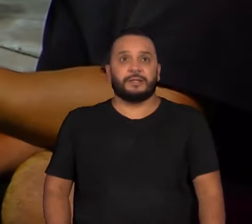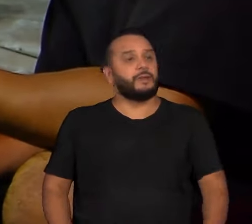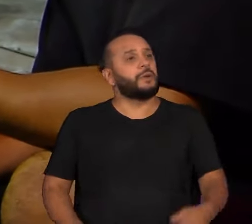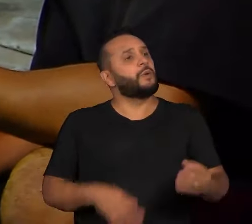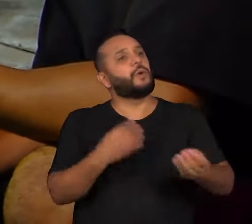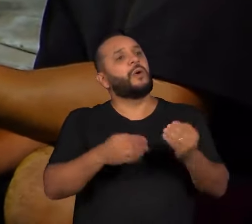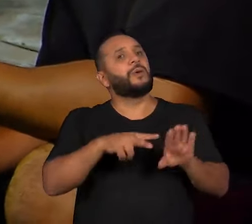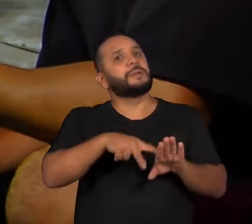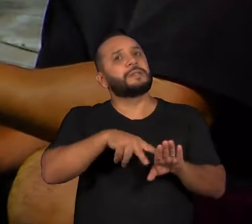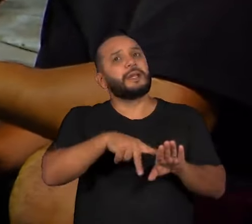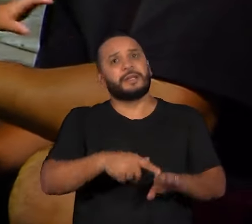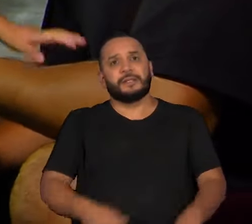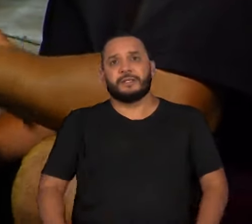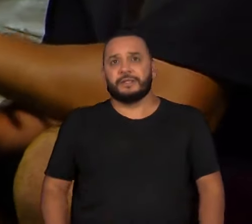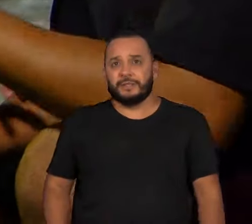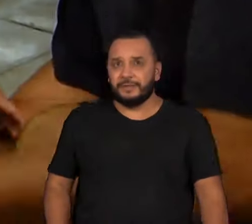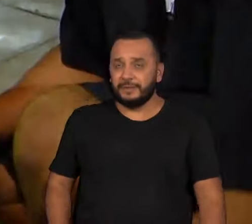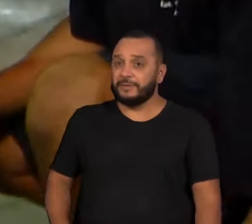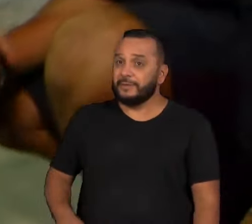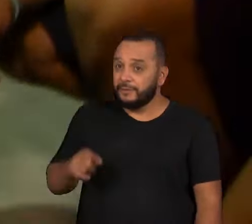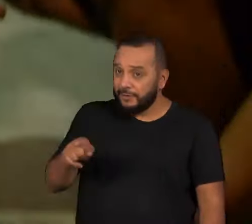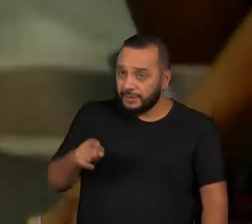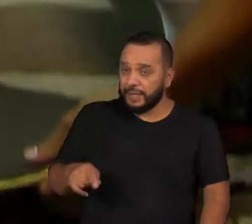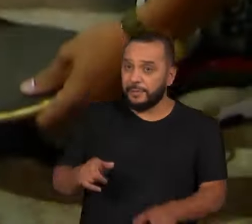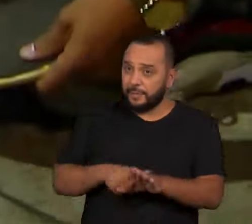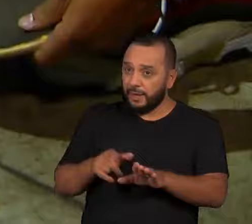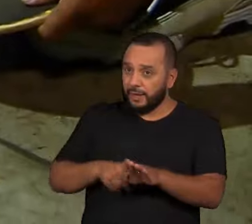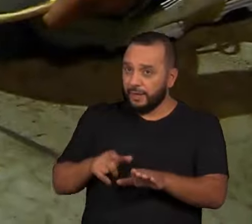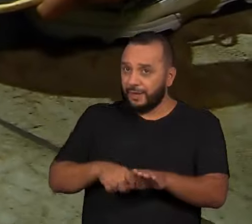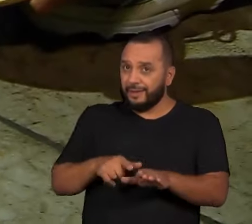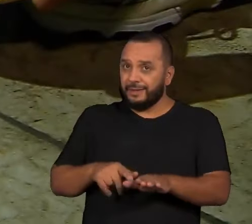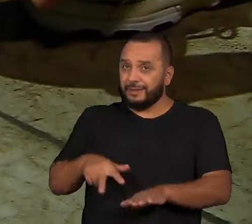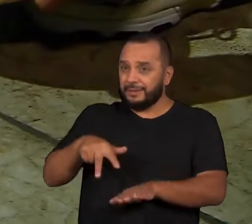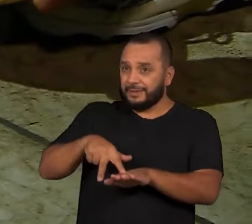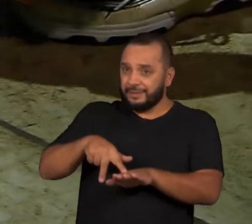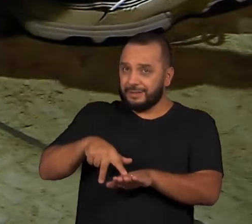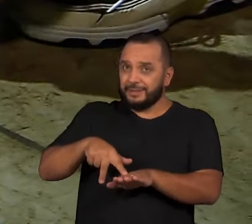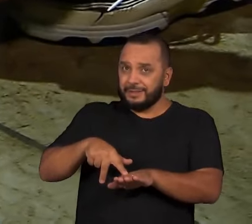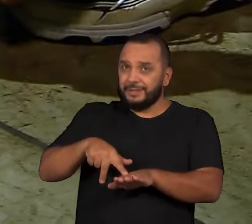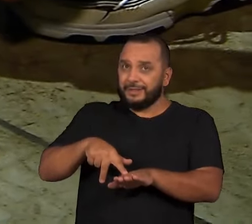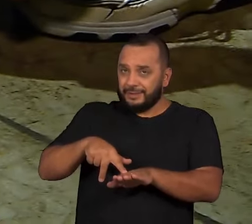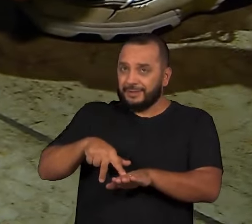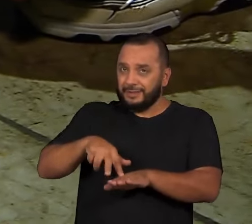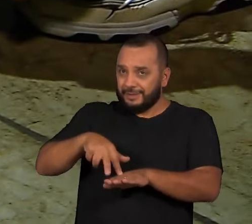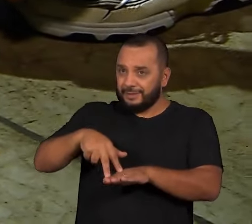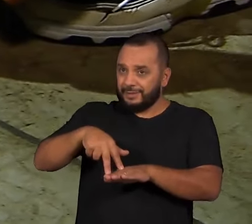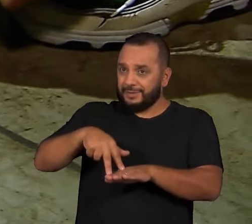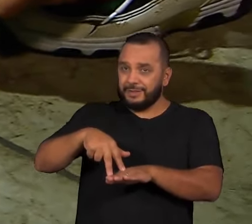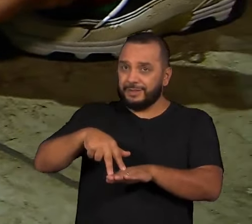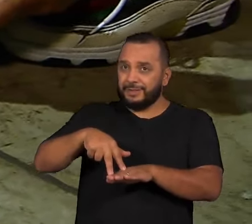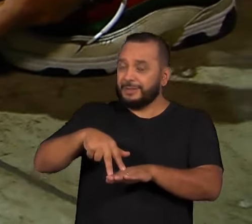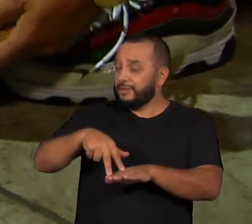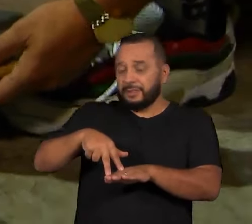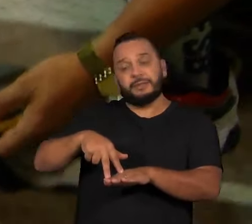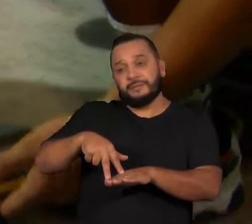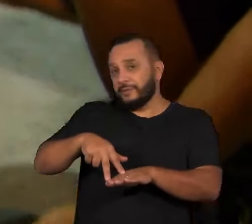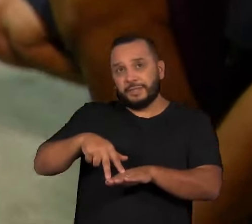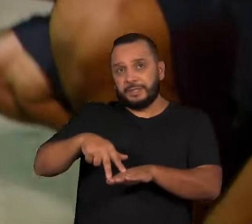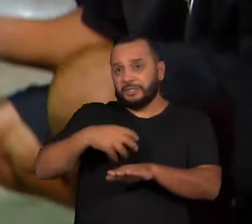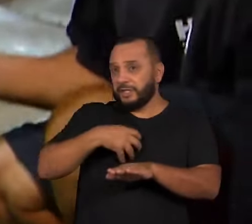faz pra andar de skate? Você coloca o pé aqui no skate e você anda